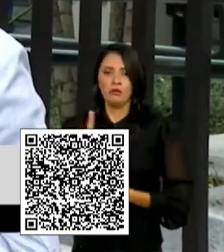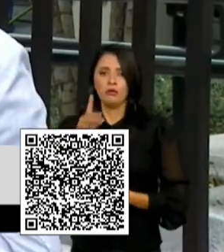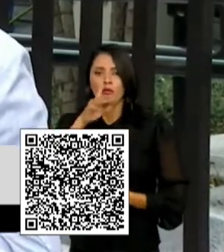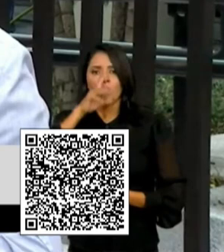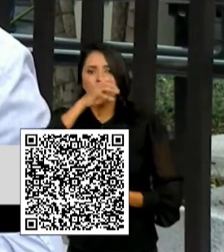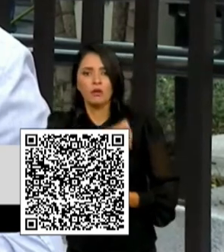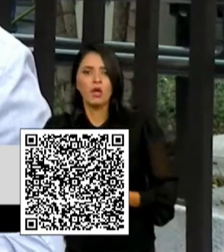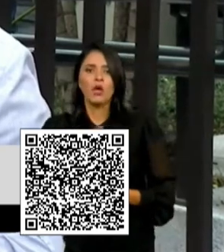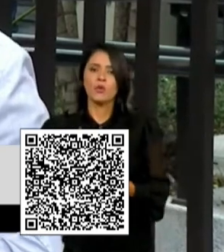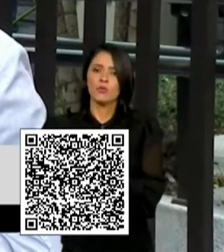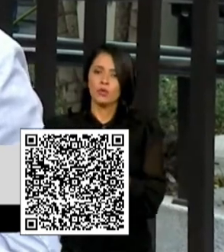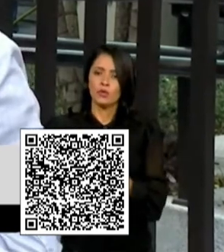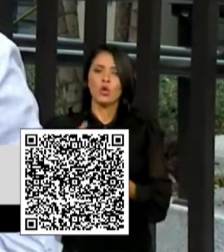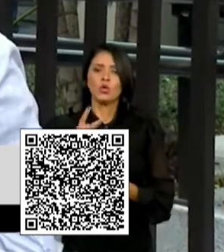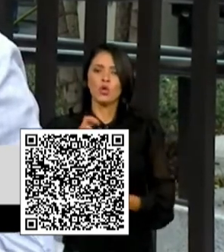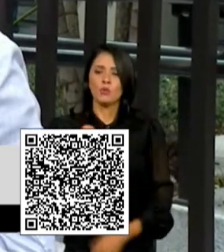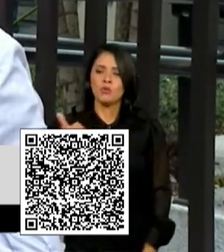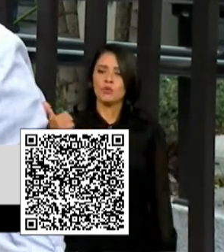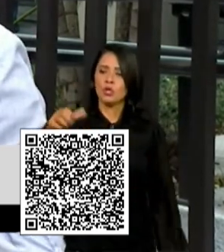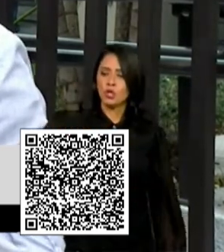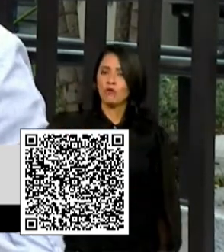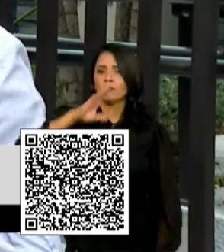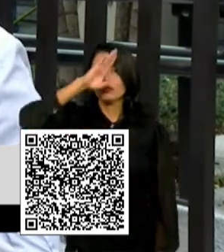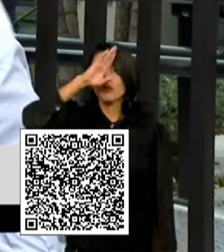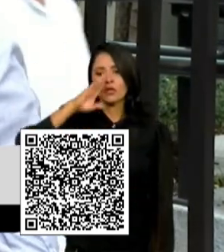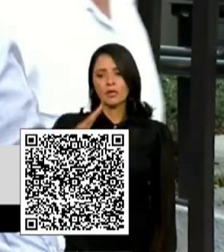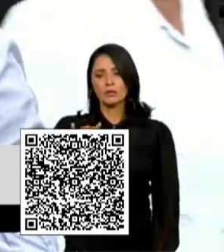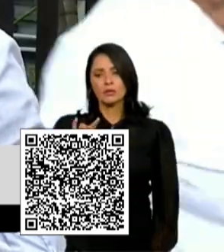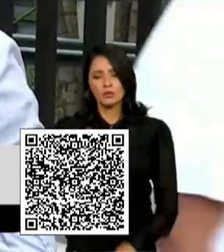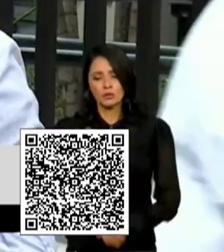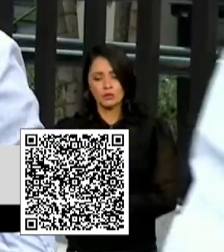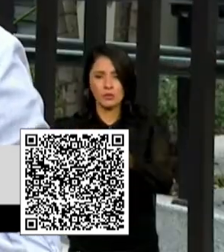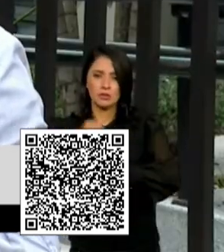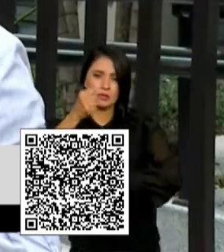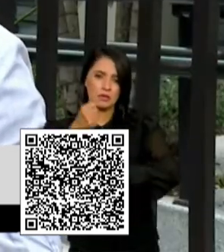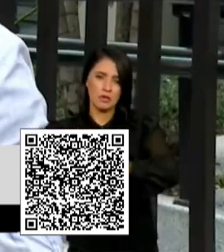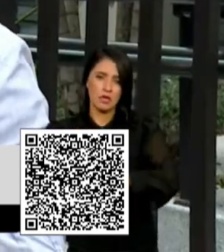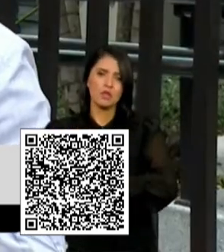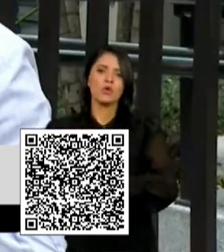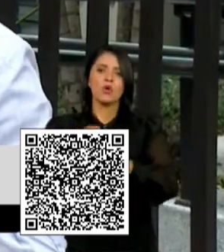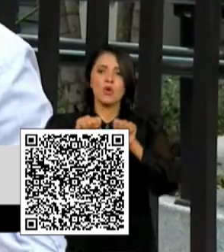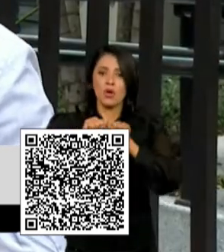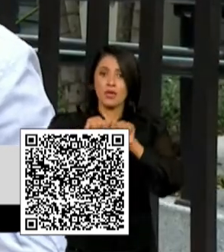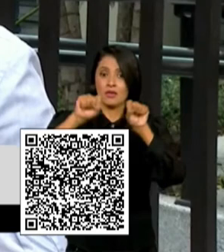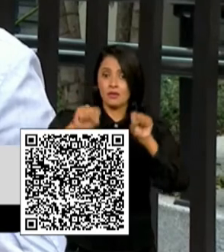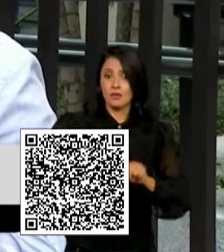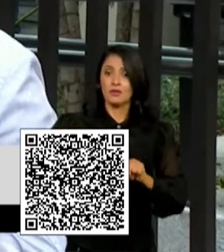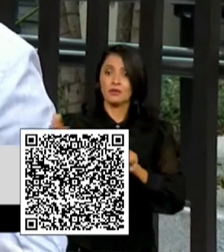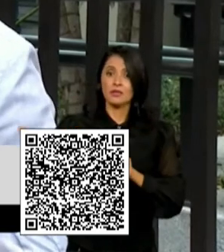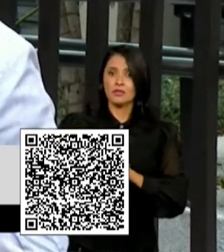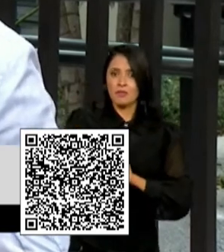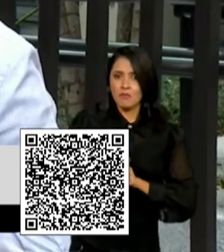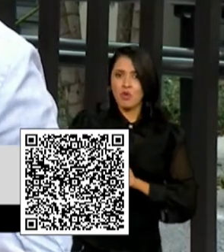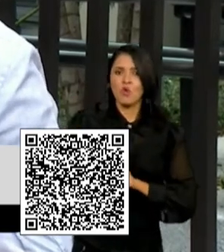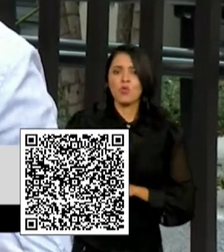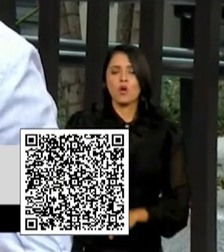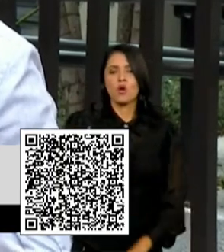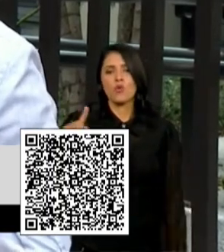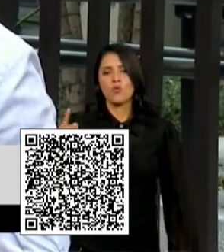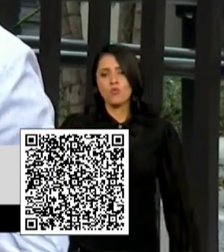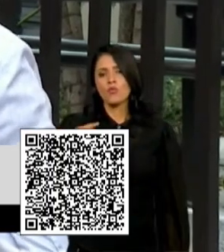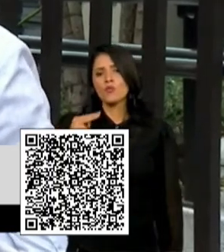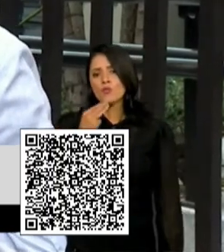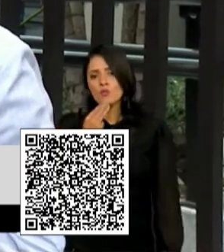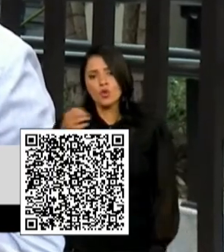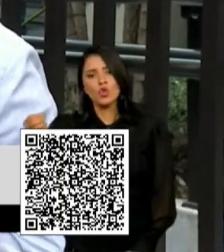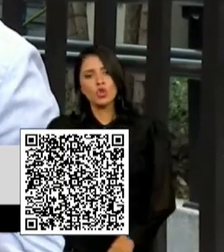desde 2019 e é de graça. Somente no ano passado, o sistema recebeu quase 1 milhão